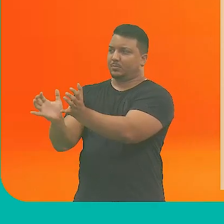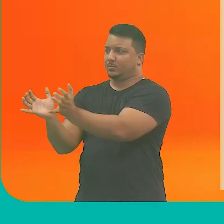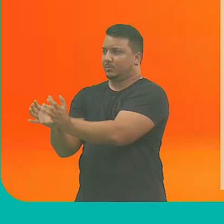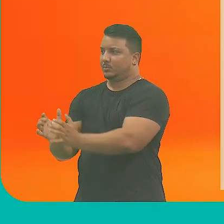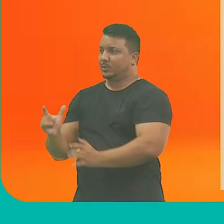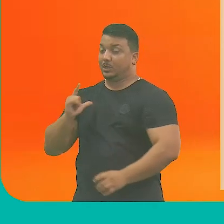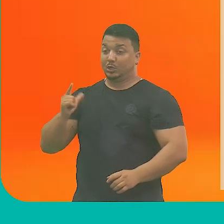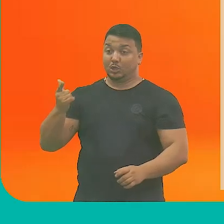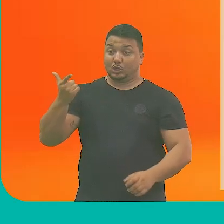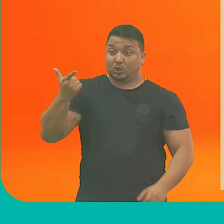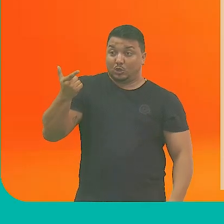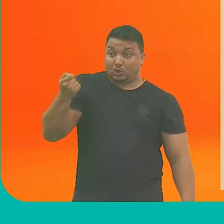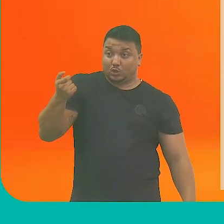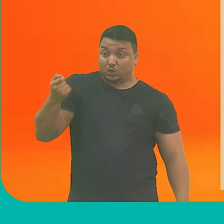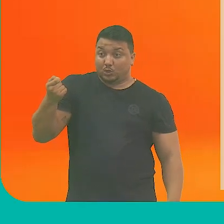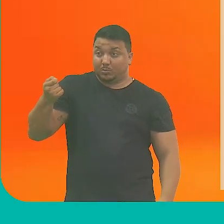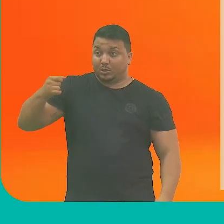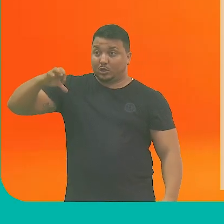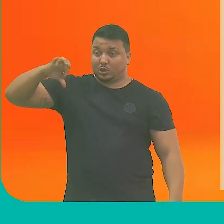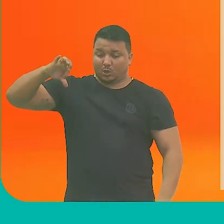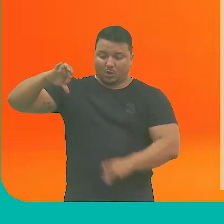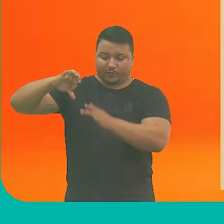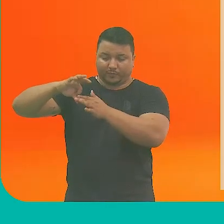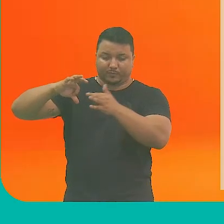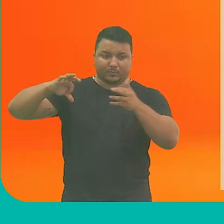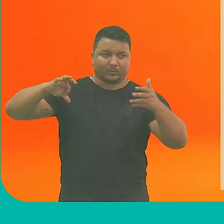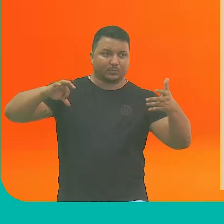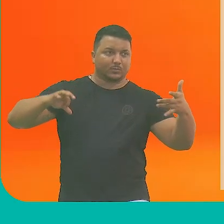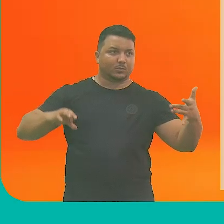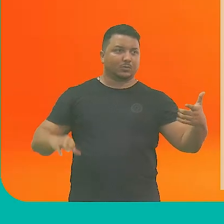de 2009 a 2029,